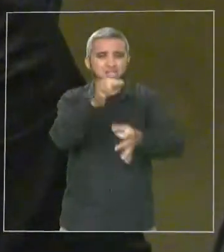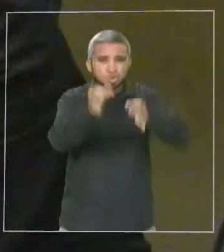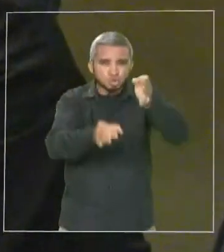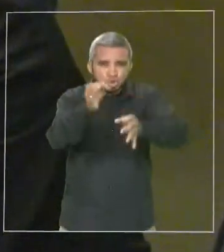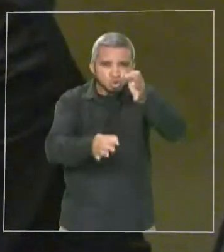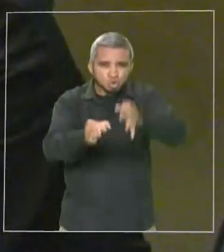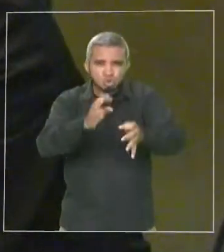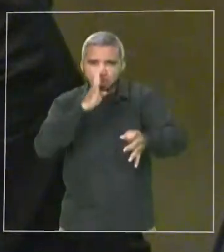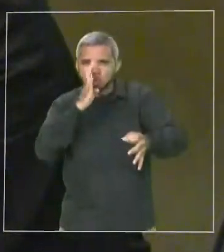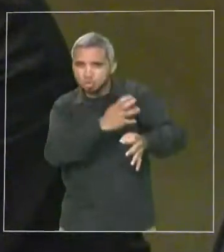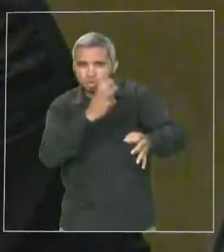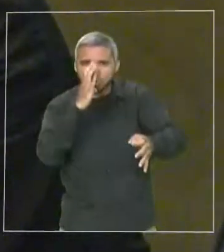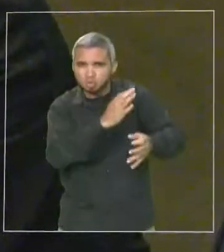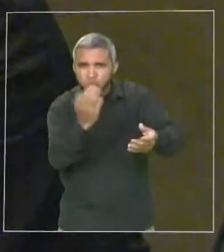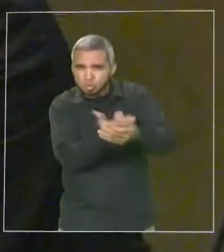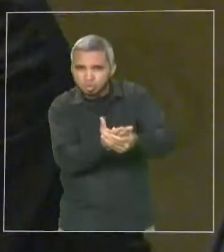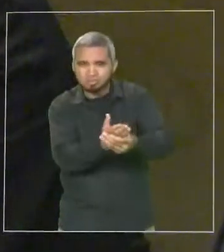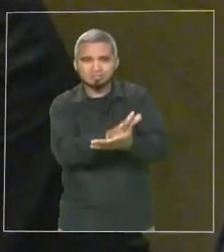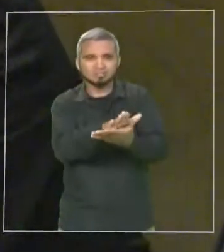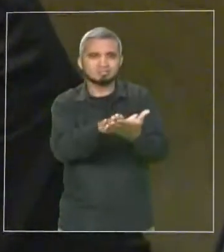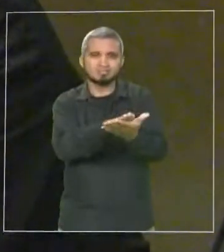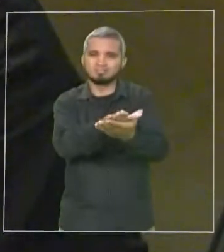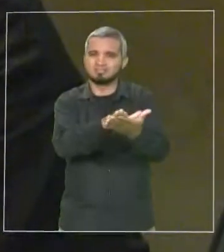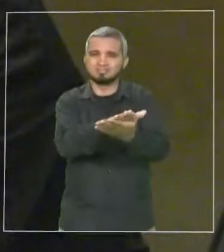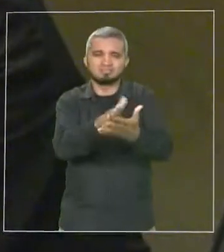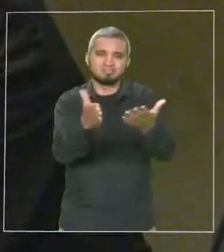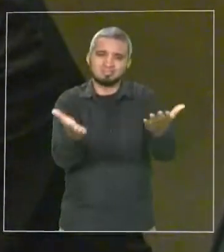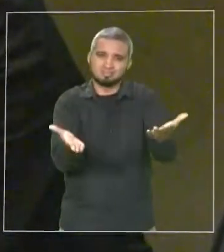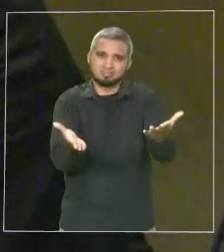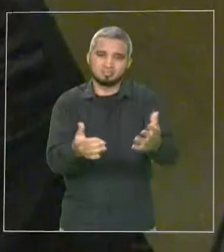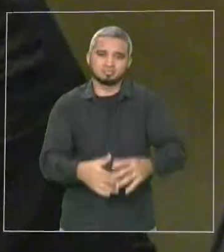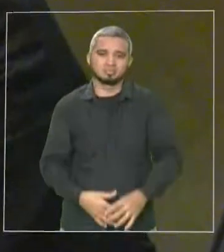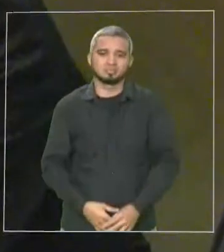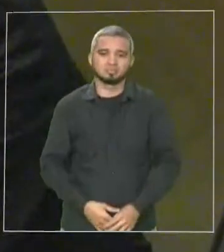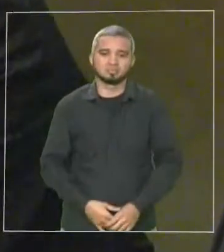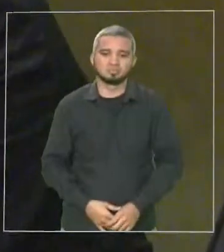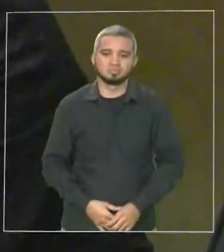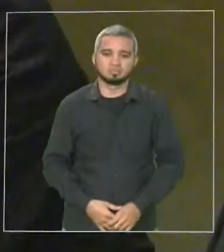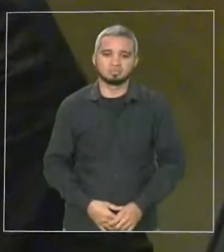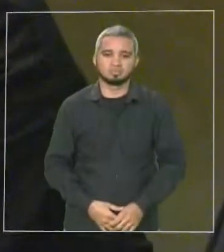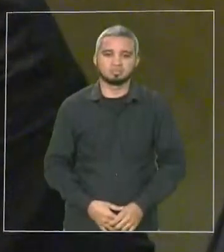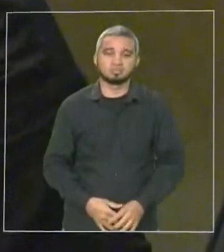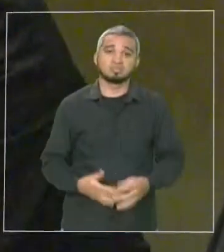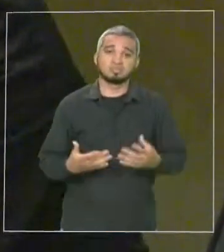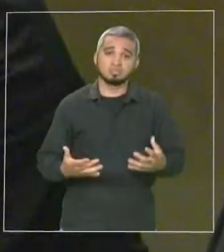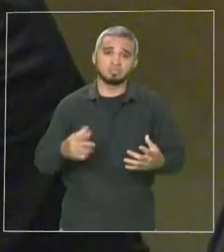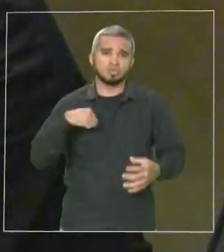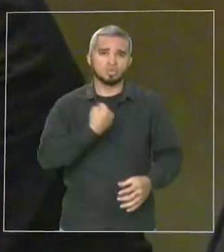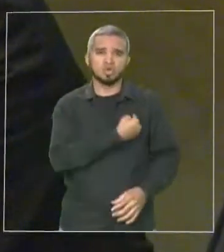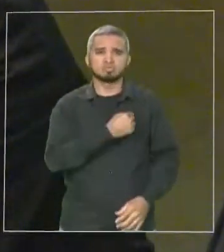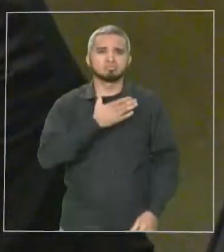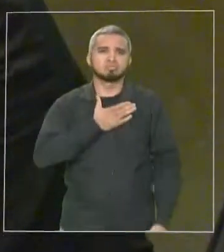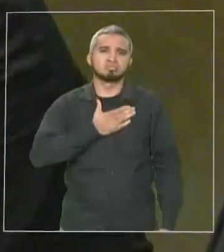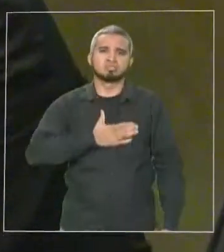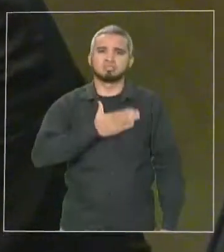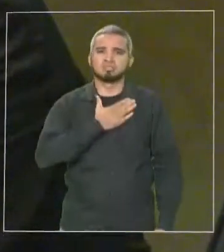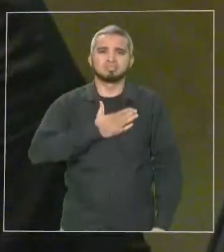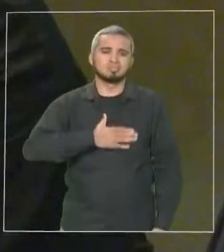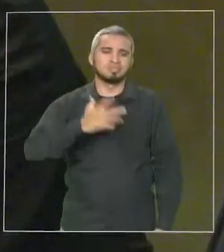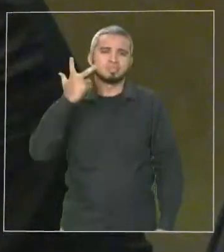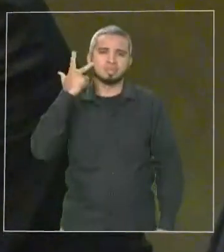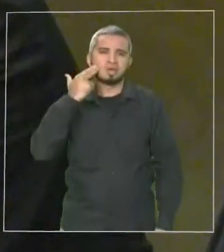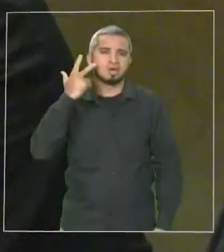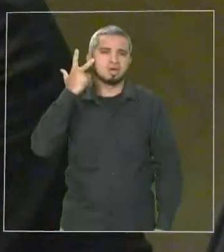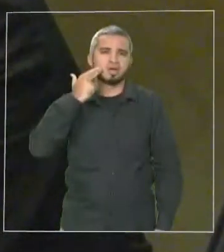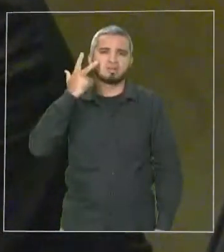jurídico, policial, quer que seja. Portanto, nós estamos tranquilos, aguardando